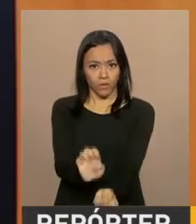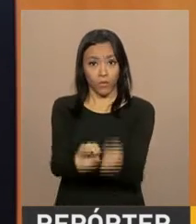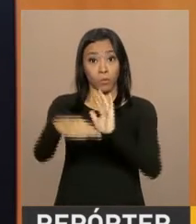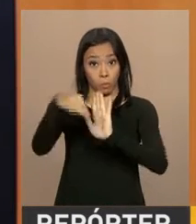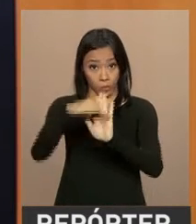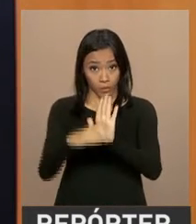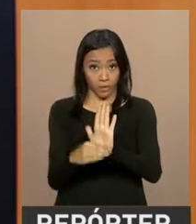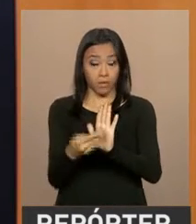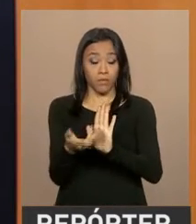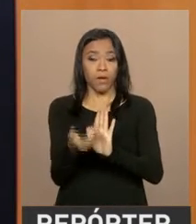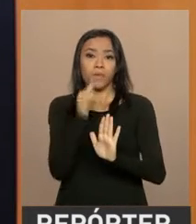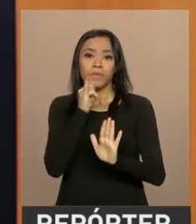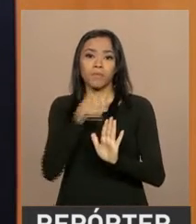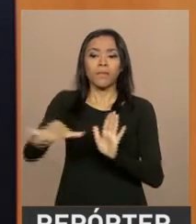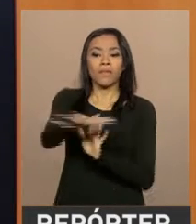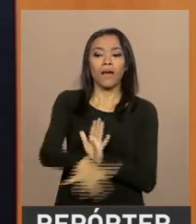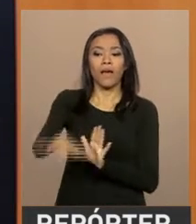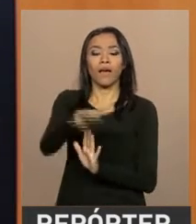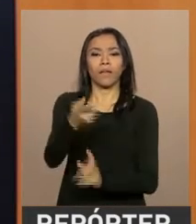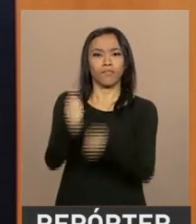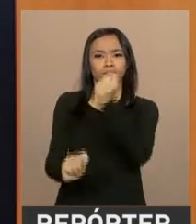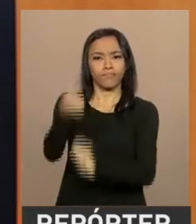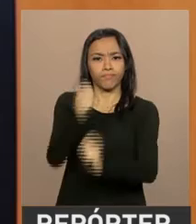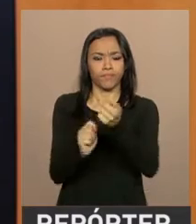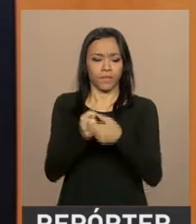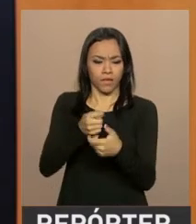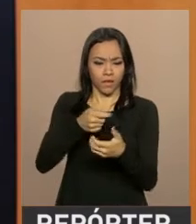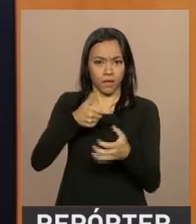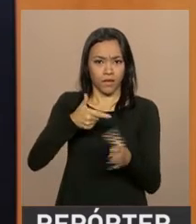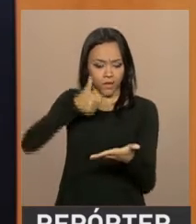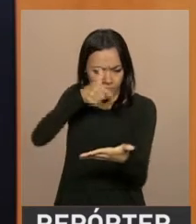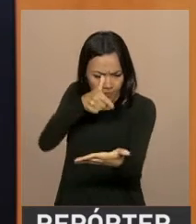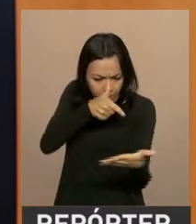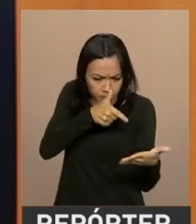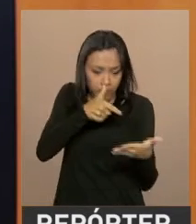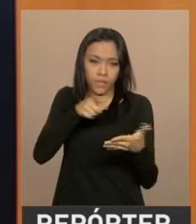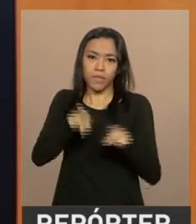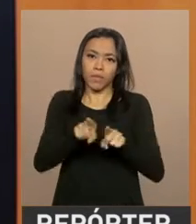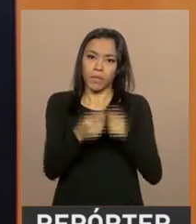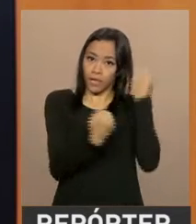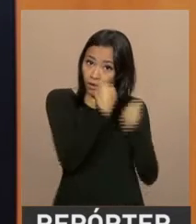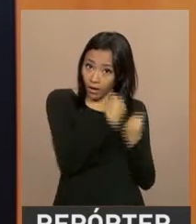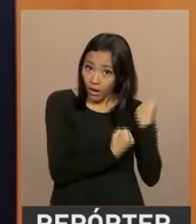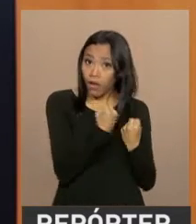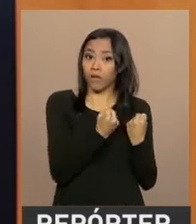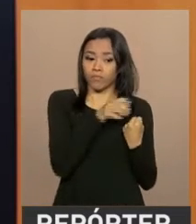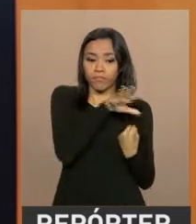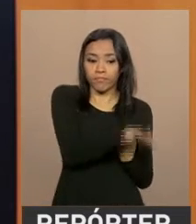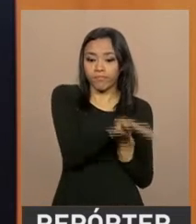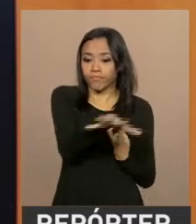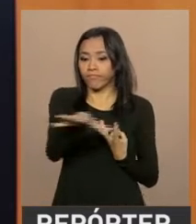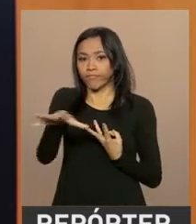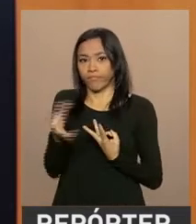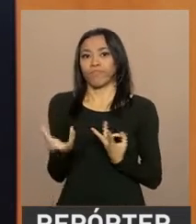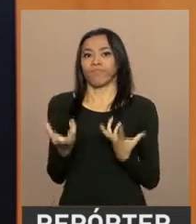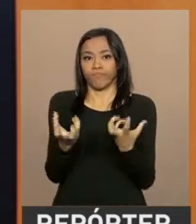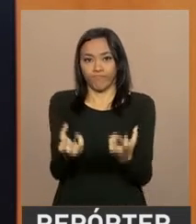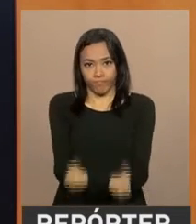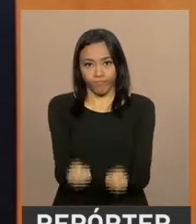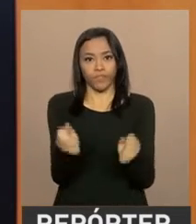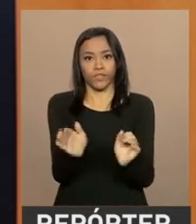o setor fabril o metalúrgico né eo automotivo e nós temos também é